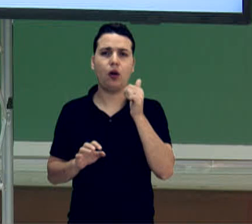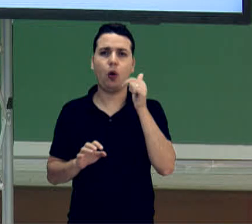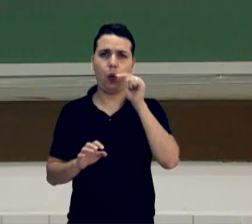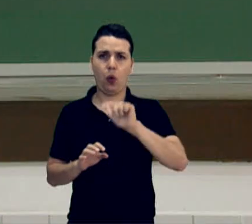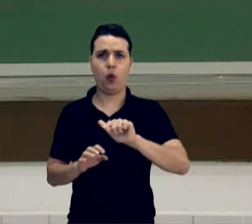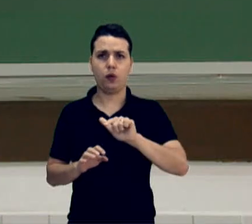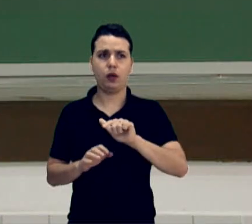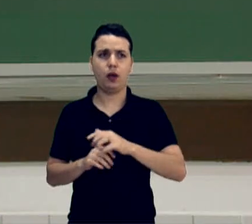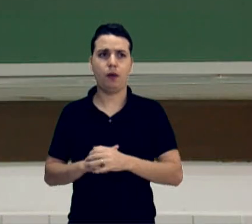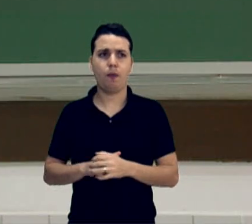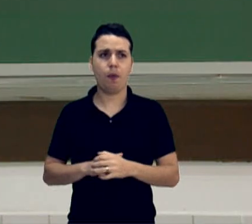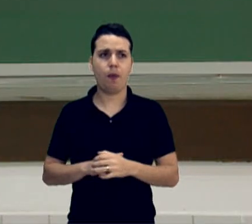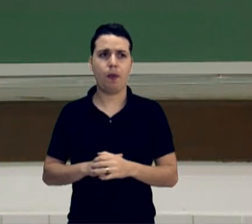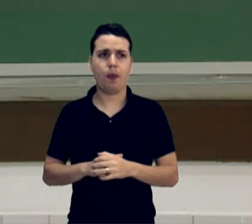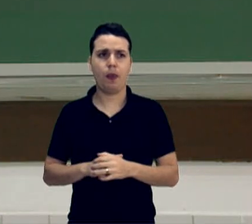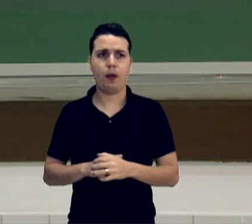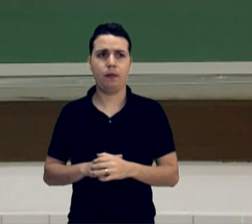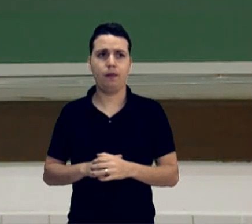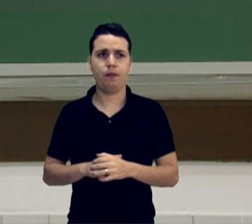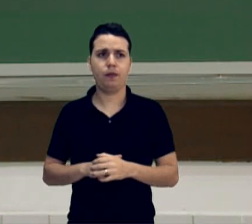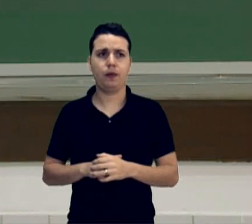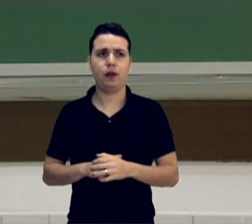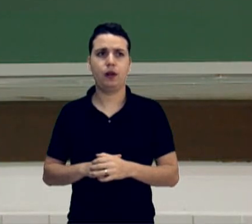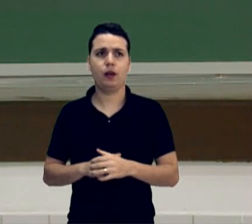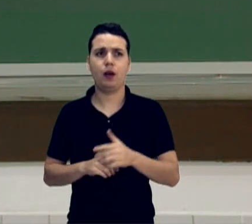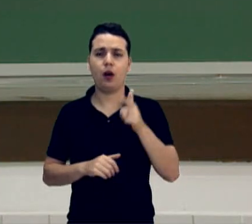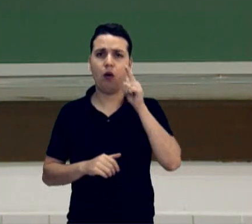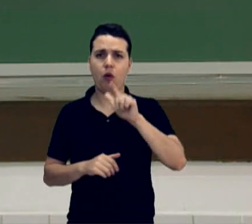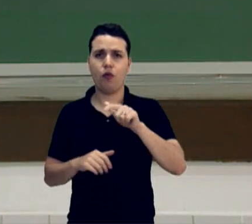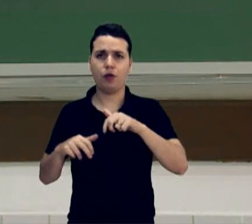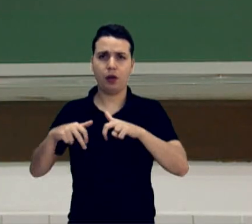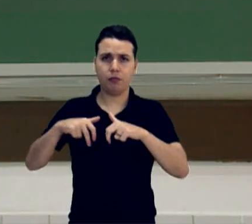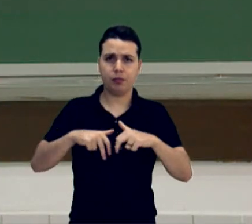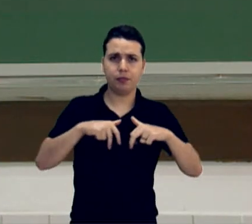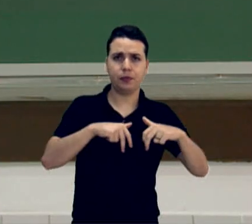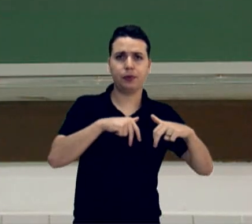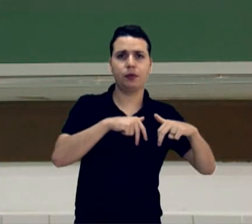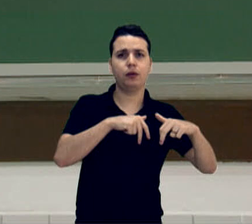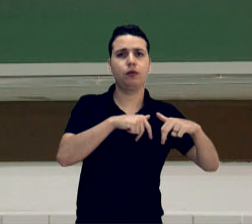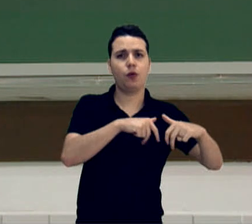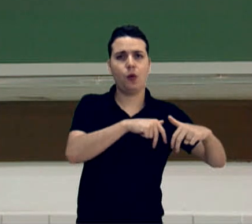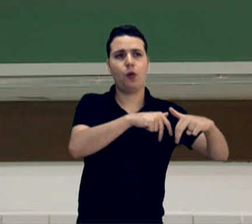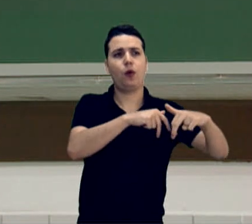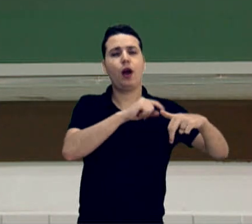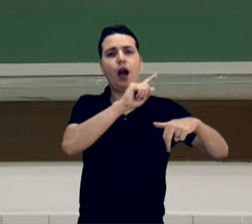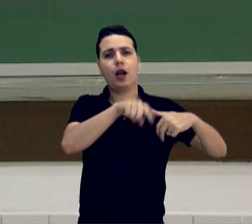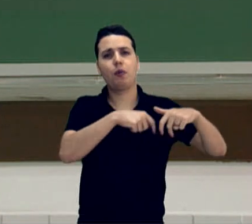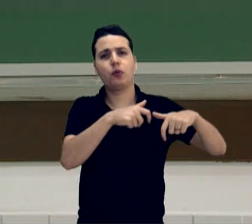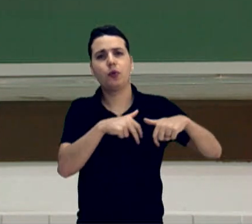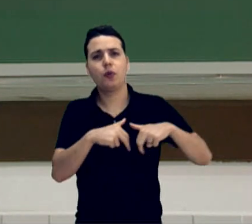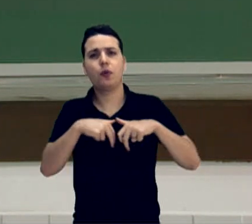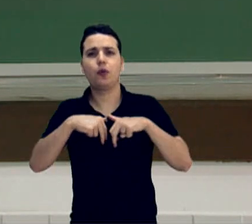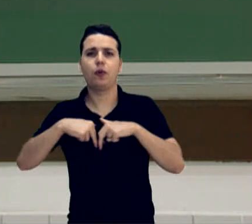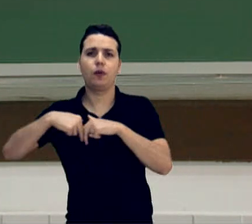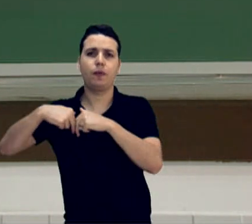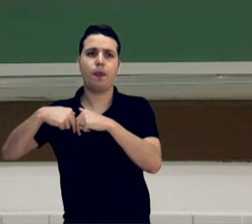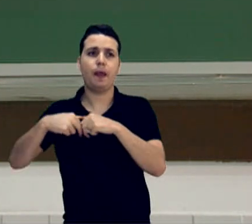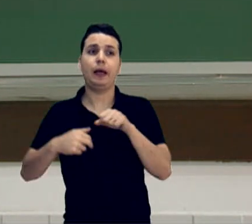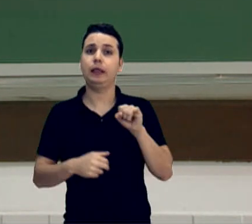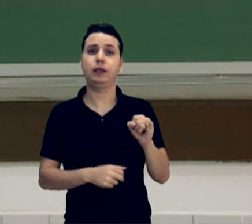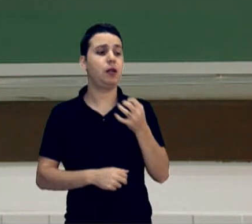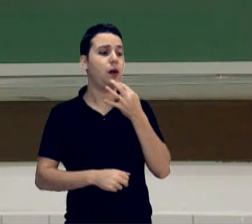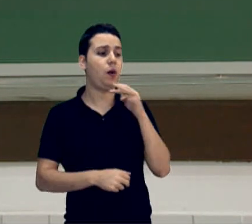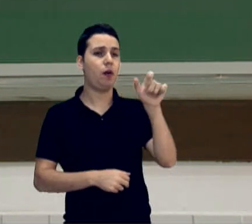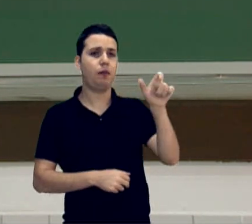né, uma certa quantidade de passos para um lado e gira para o outro. Então, quando a gente não conhece a pessoa, a